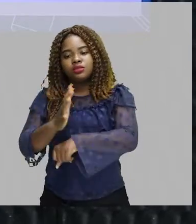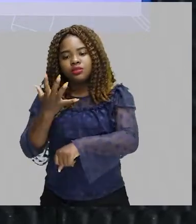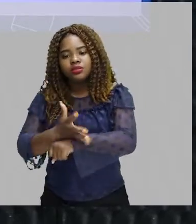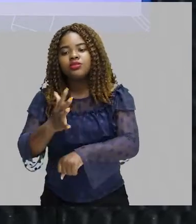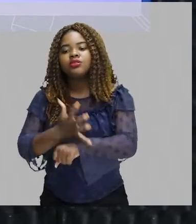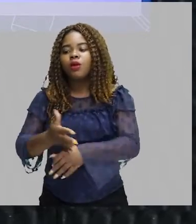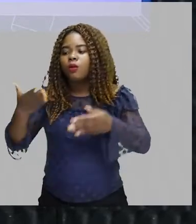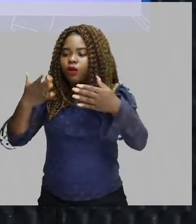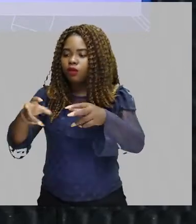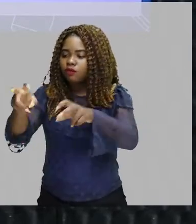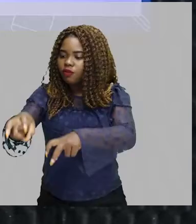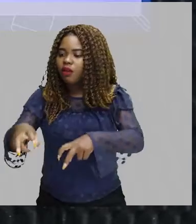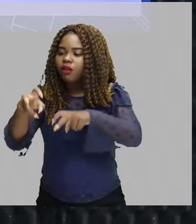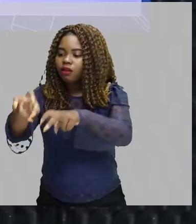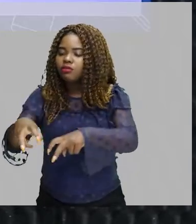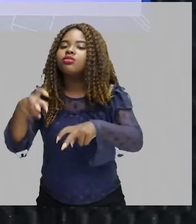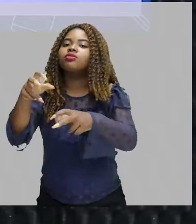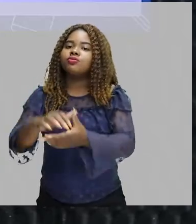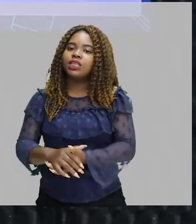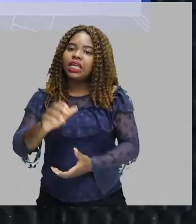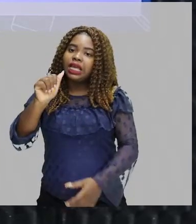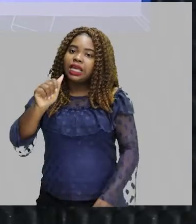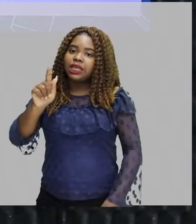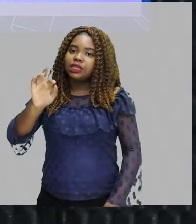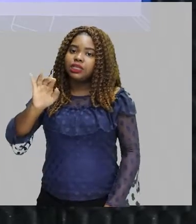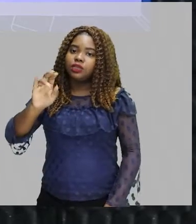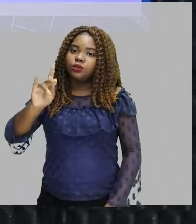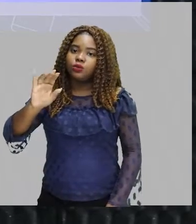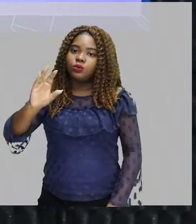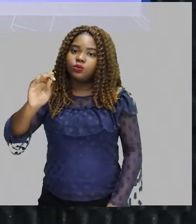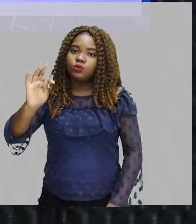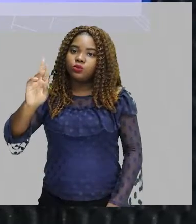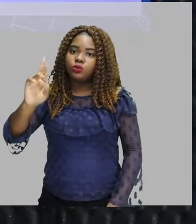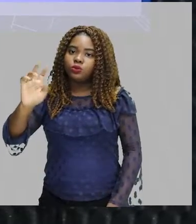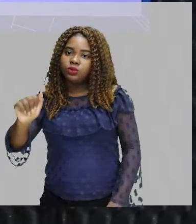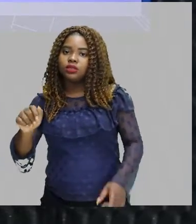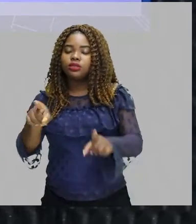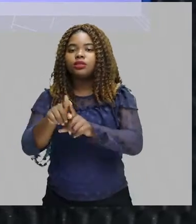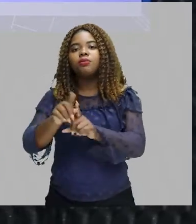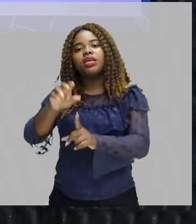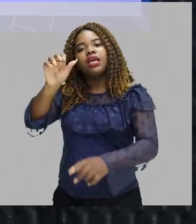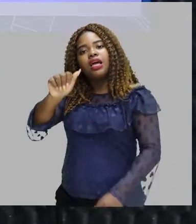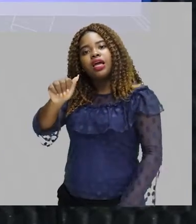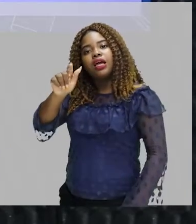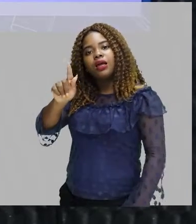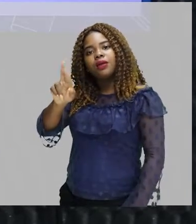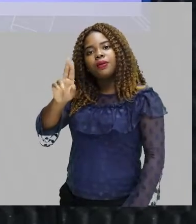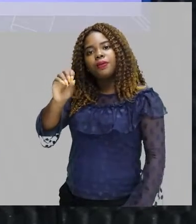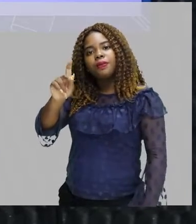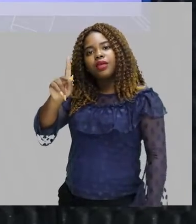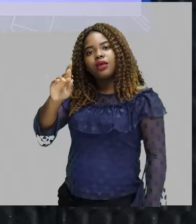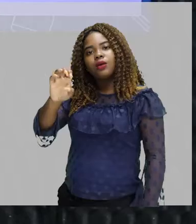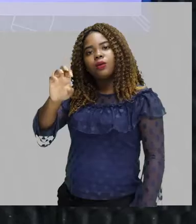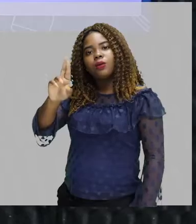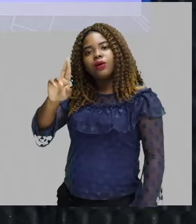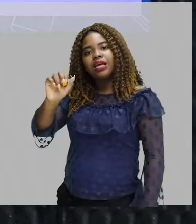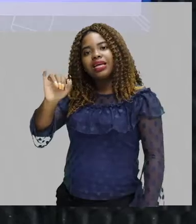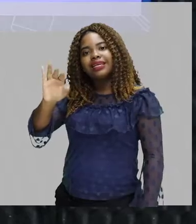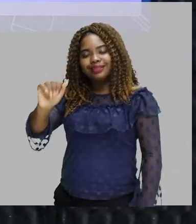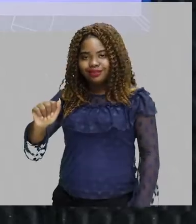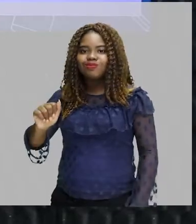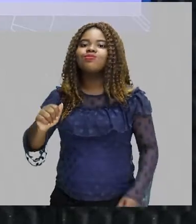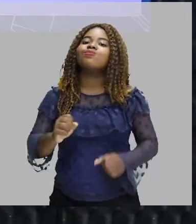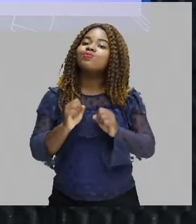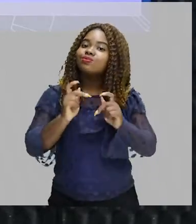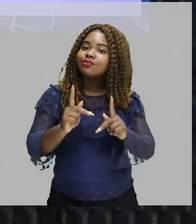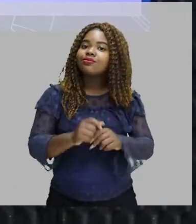agropastoris e extrativistas, a agricultura, a pecuária e o extrativismo. Belezinha? Facinho, né? Então,